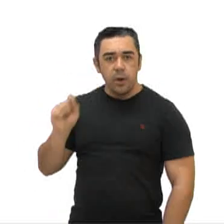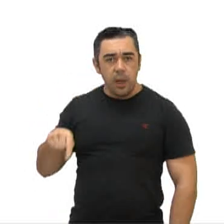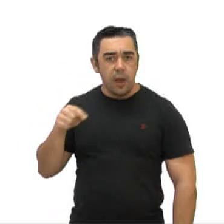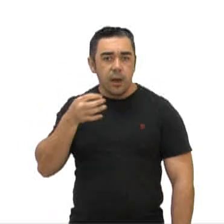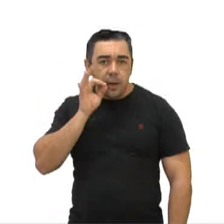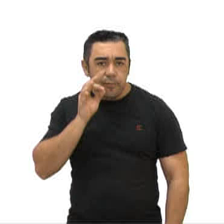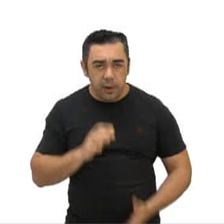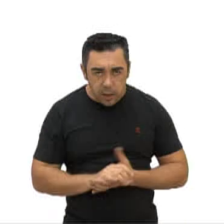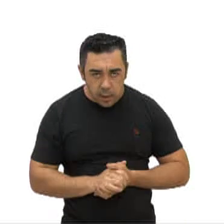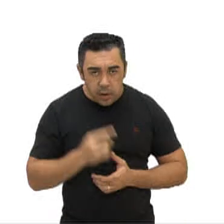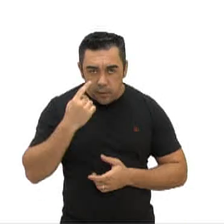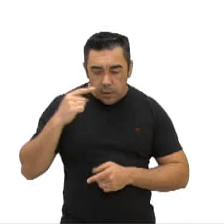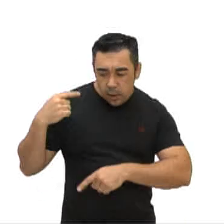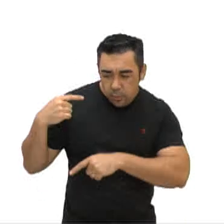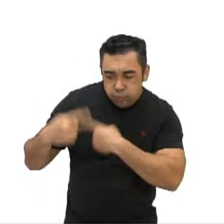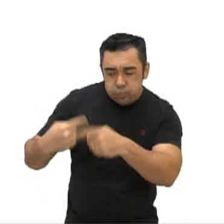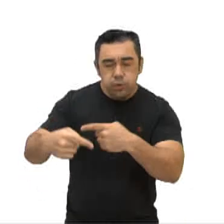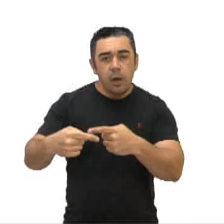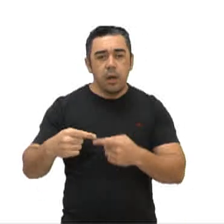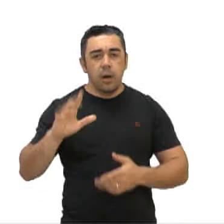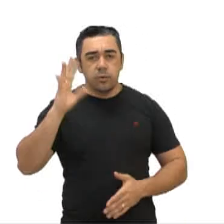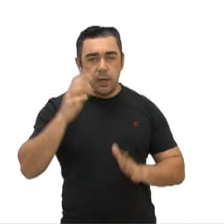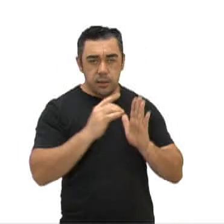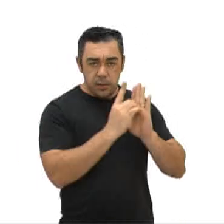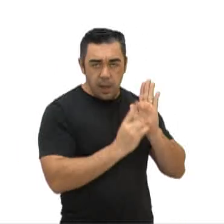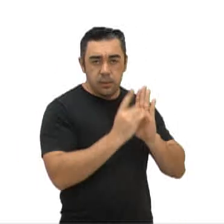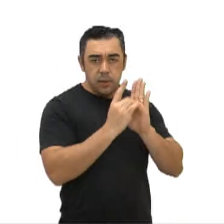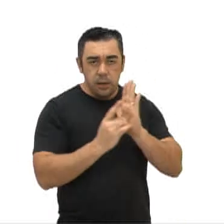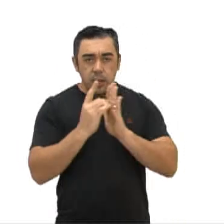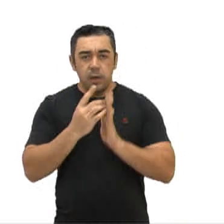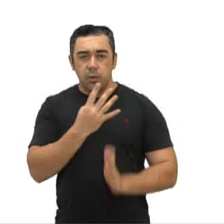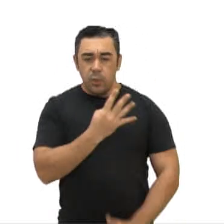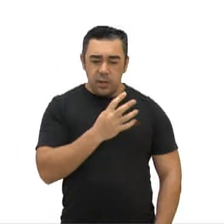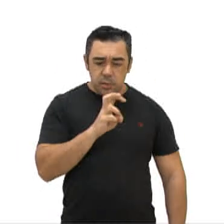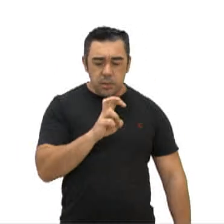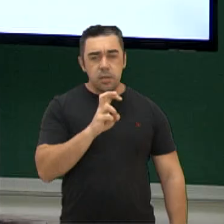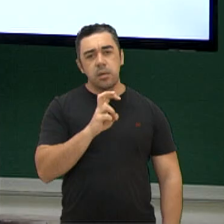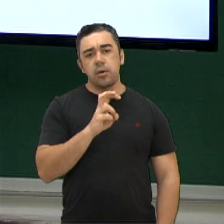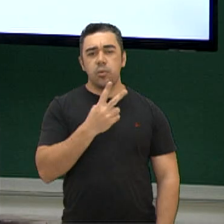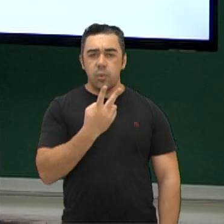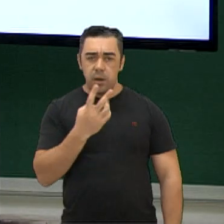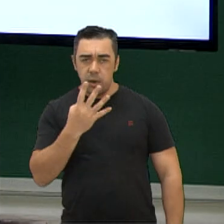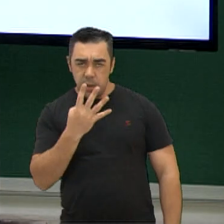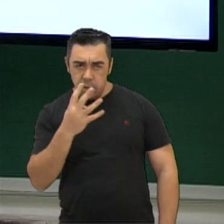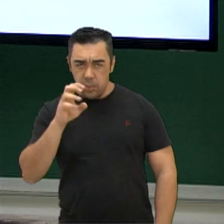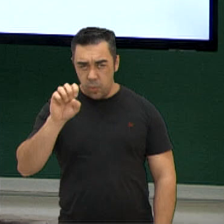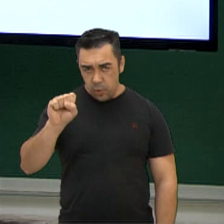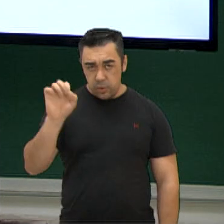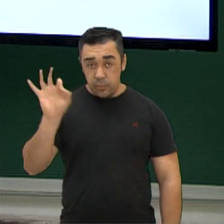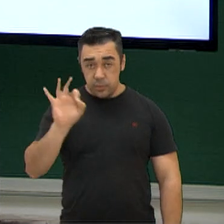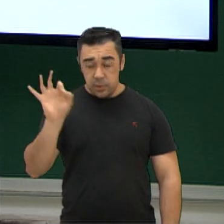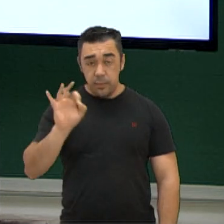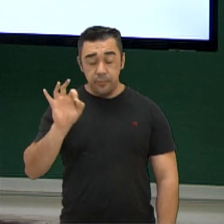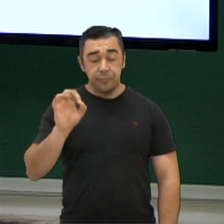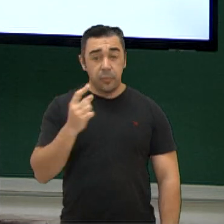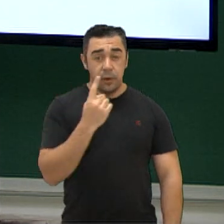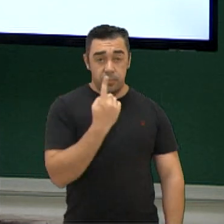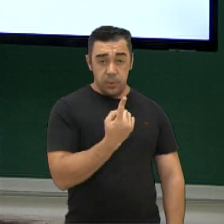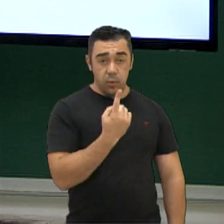longo das décadas, o café ele vai se mantendo na faixa dos 45, 48% e na década